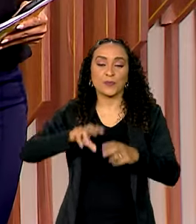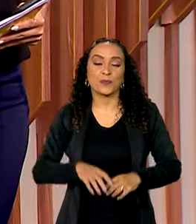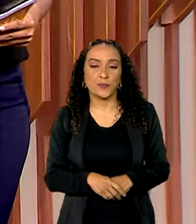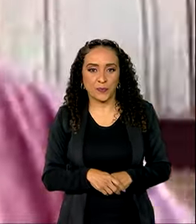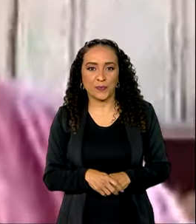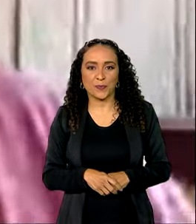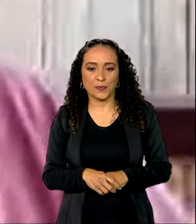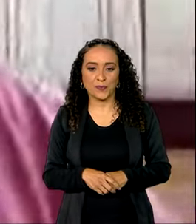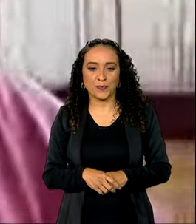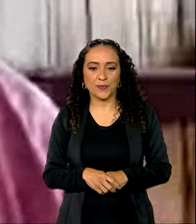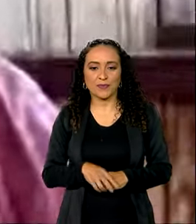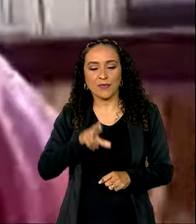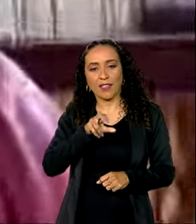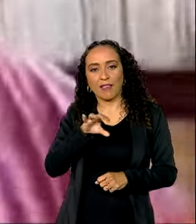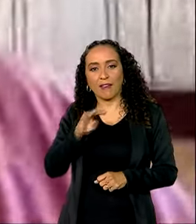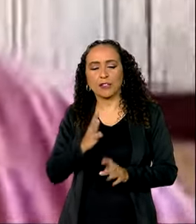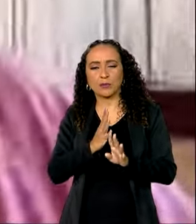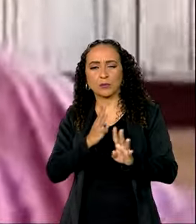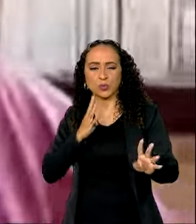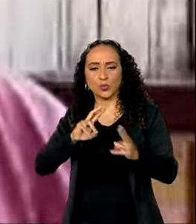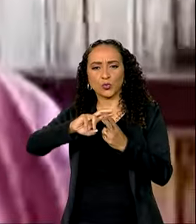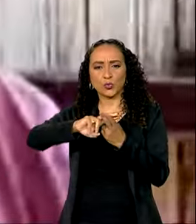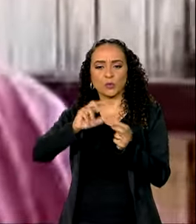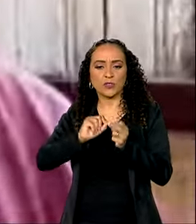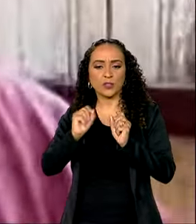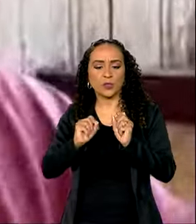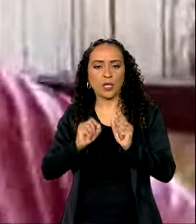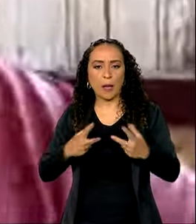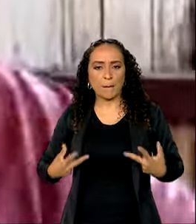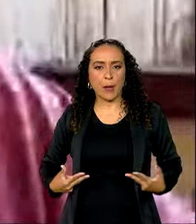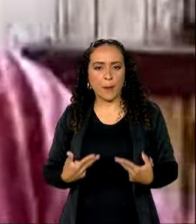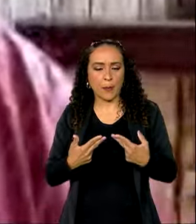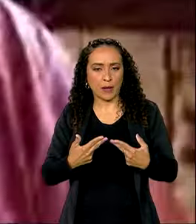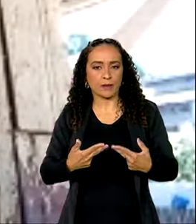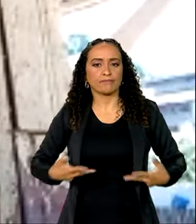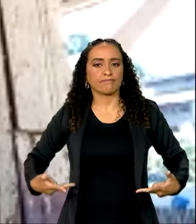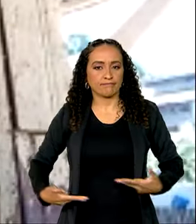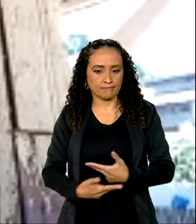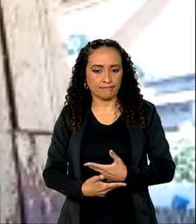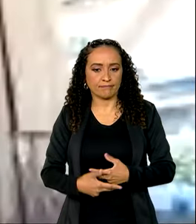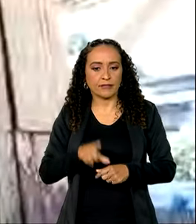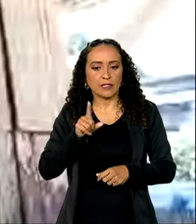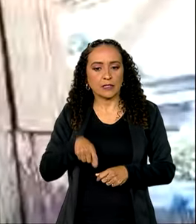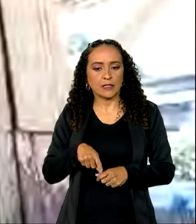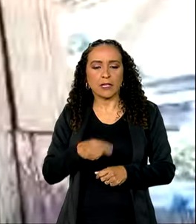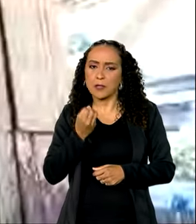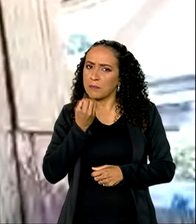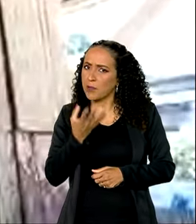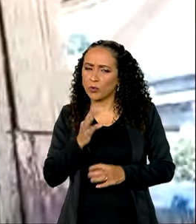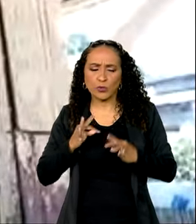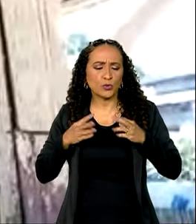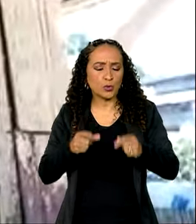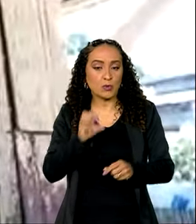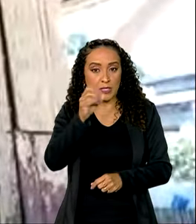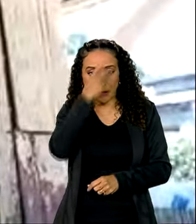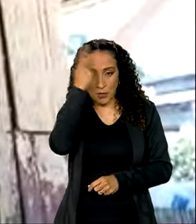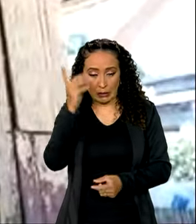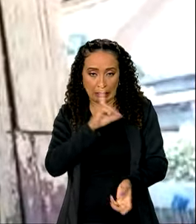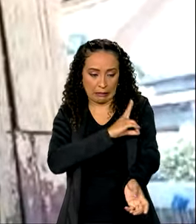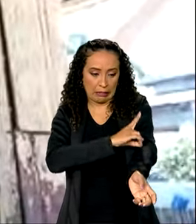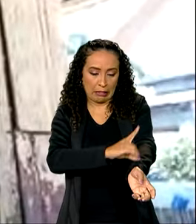SUS. Ricardo está na fila do SUS para fazer cirurgia bariátrica. Ela beneficia em tudo. Quem tem